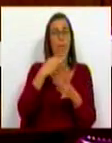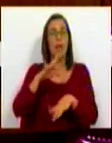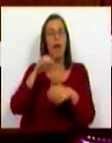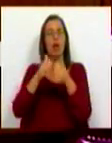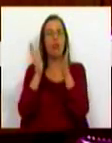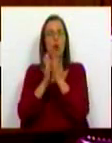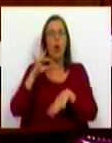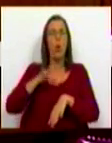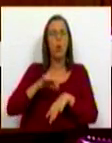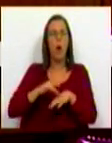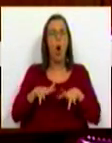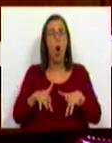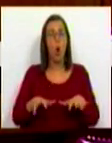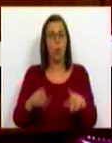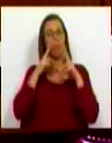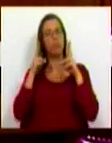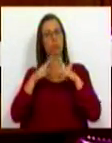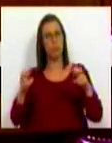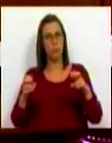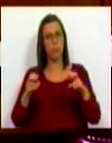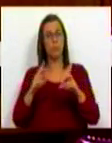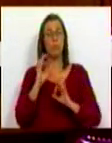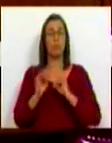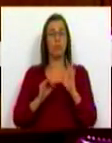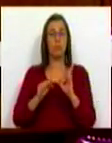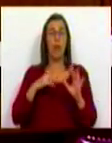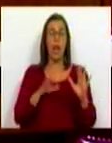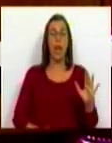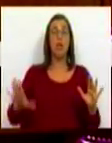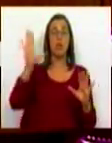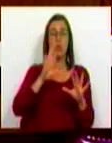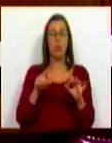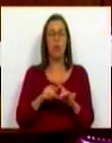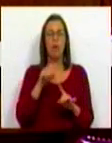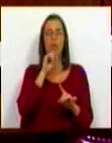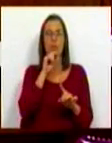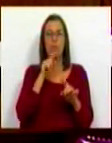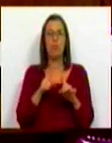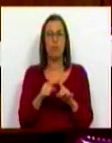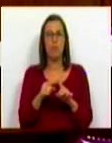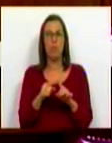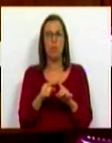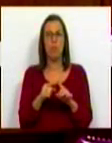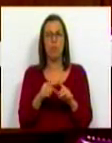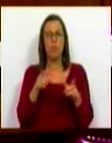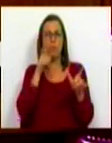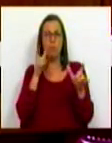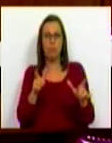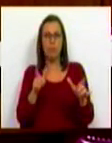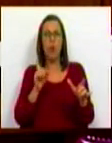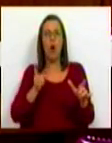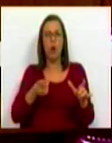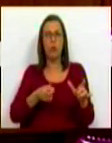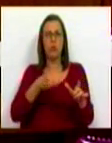doentes oncológicos, diagnosticados e ou tratados no território nacional, é possível a monitorização da atividade